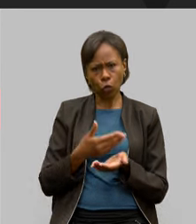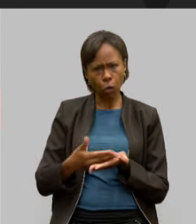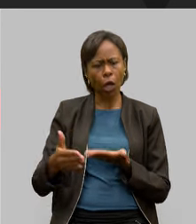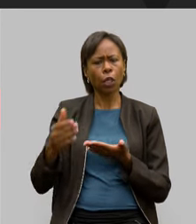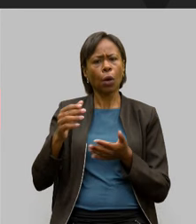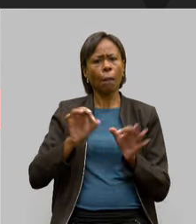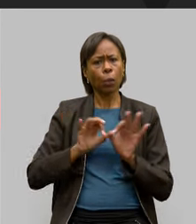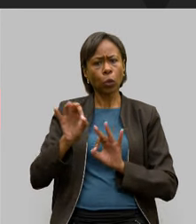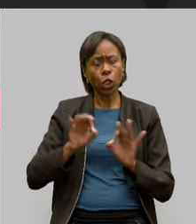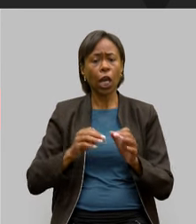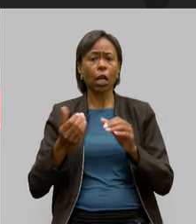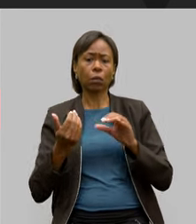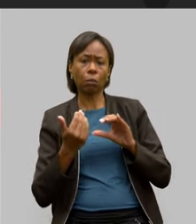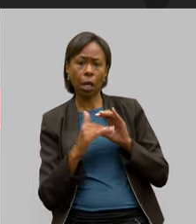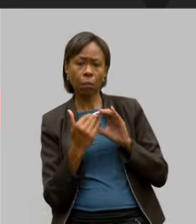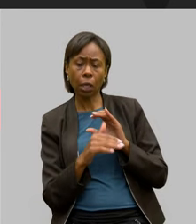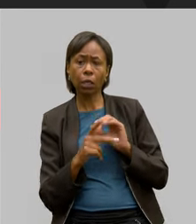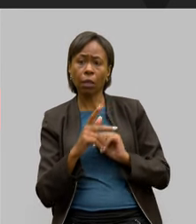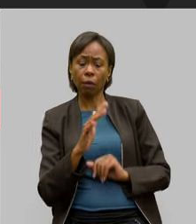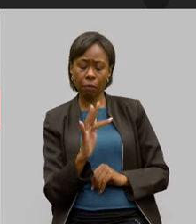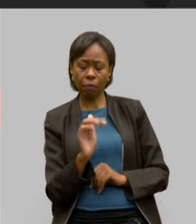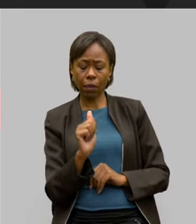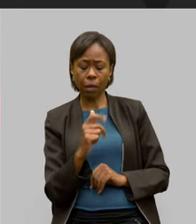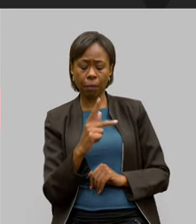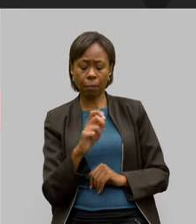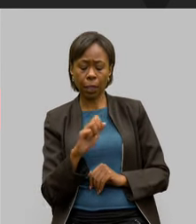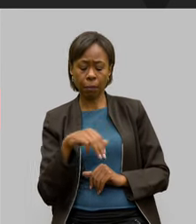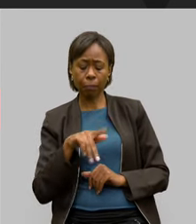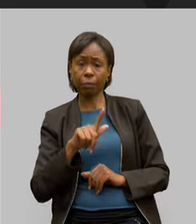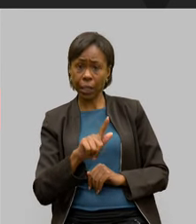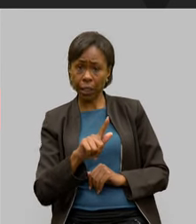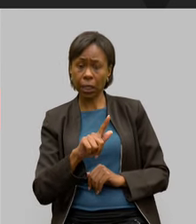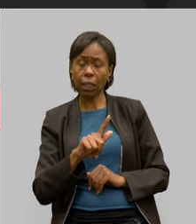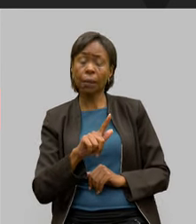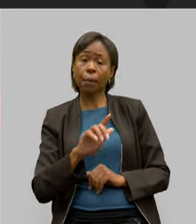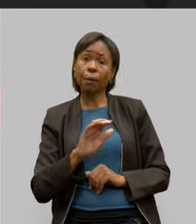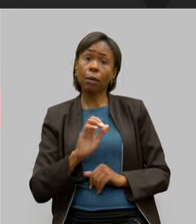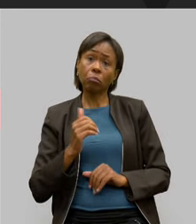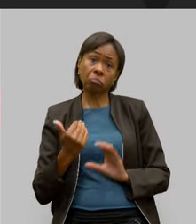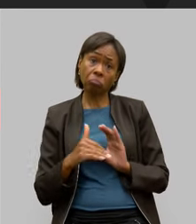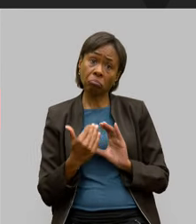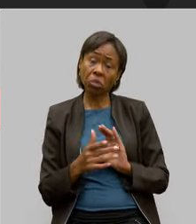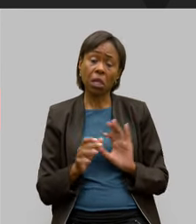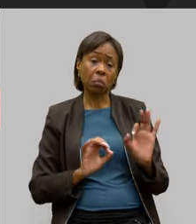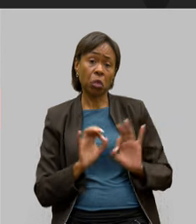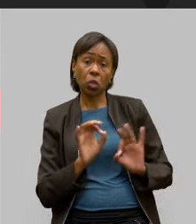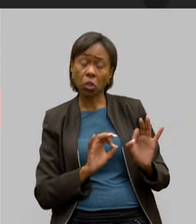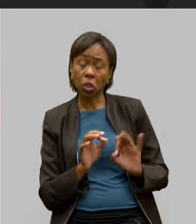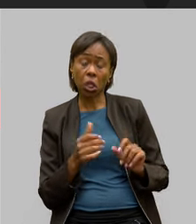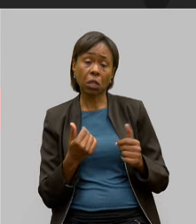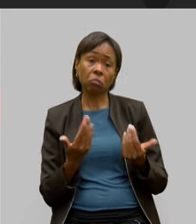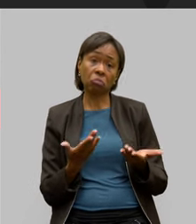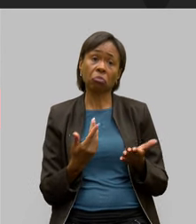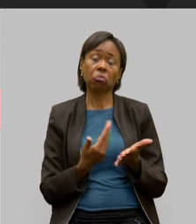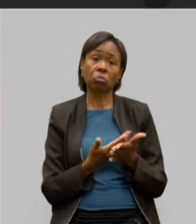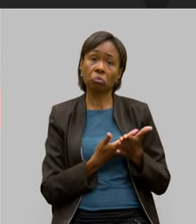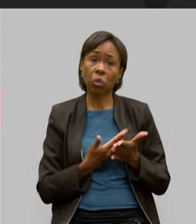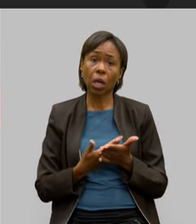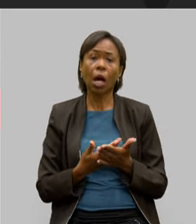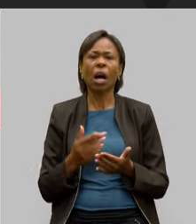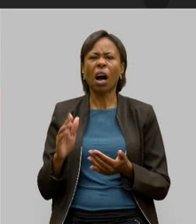fapemig na parte de canabinoides até eu gostaria depois Dr Derli e meus colegas que falaram aí depois que são das